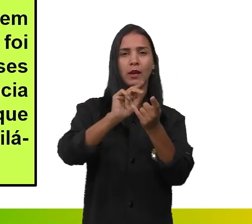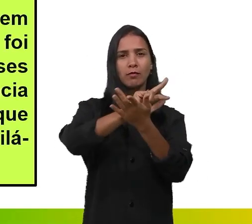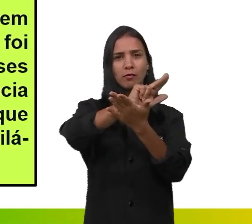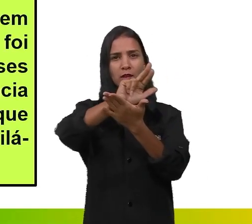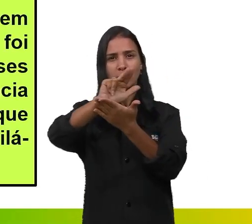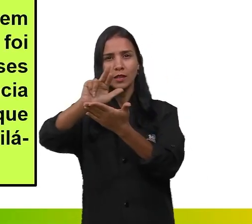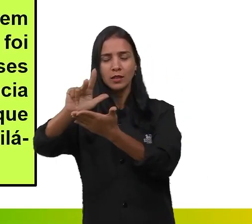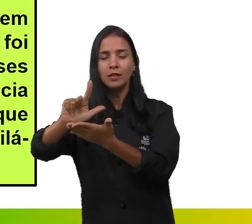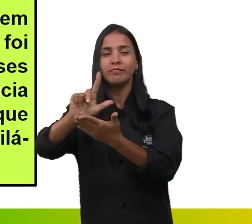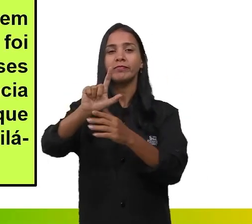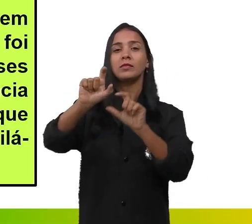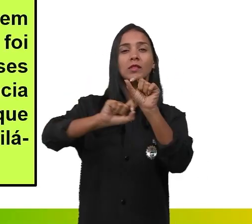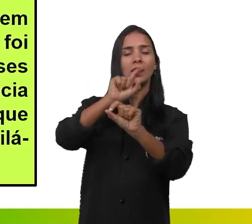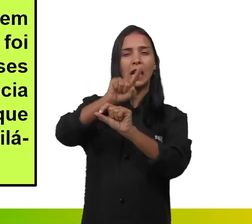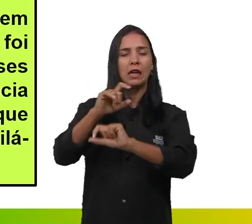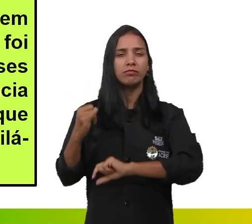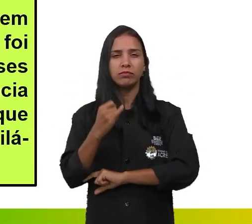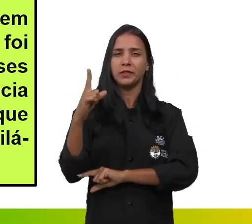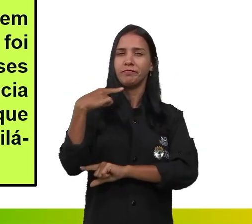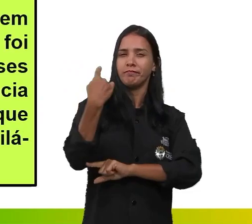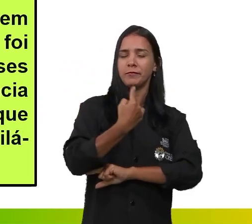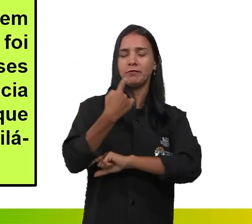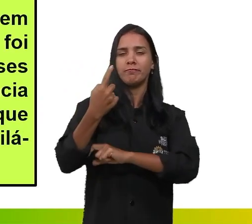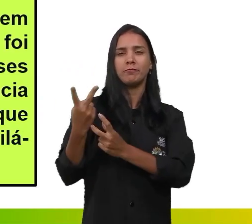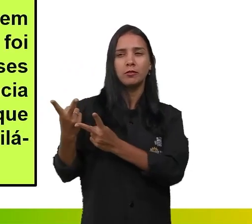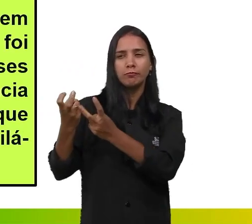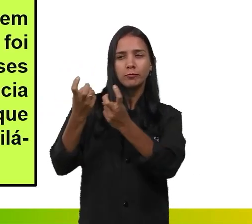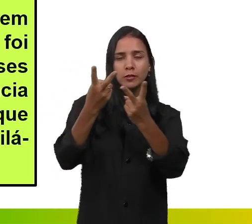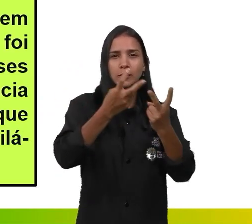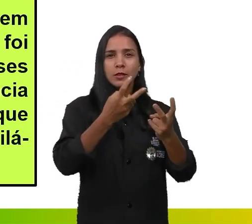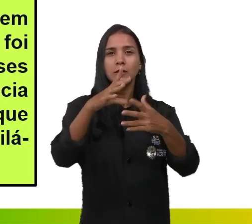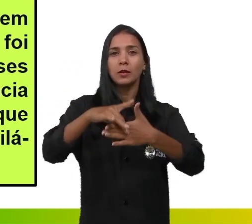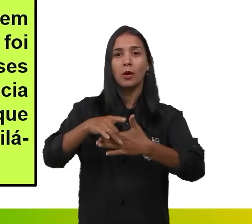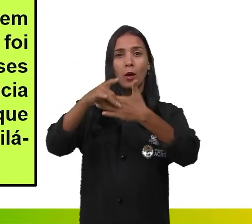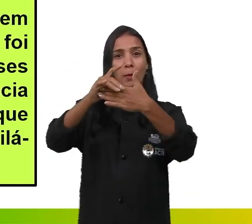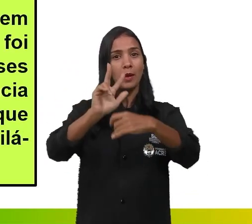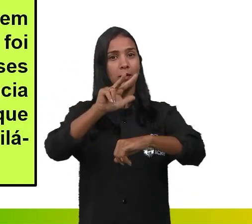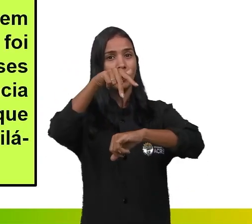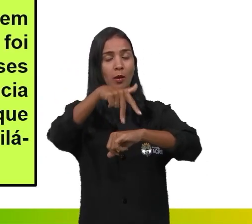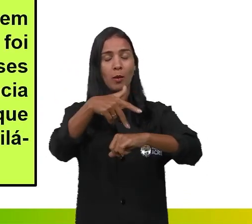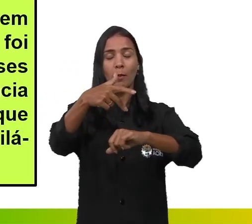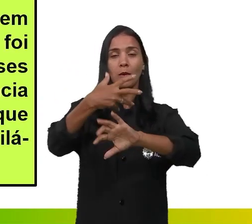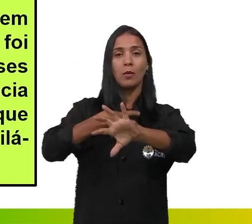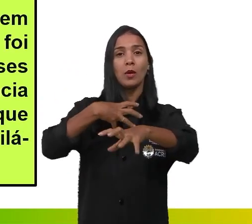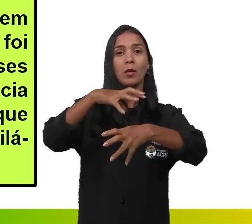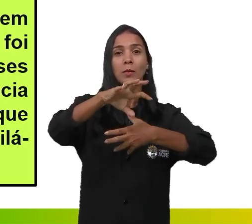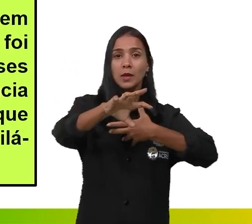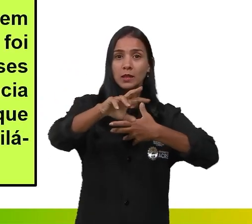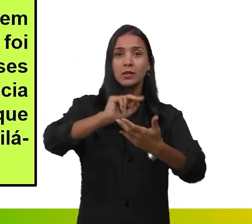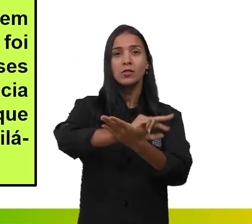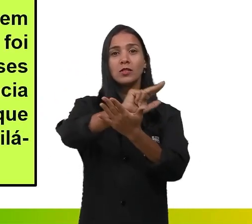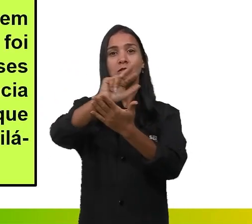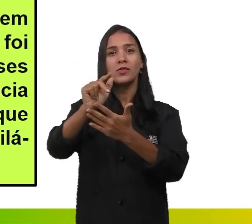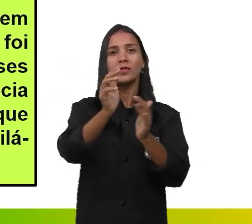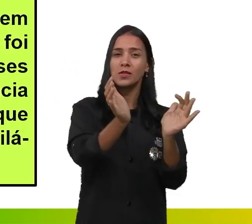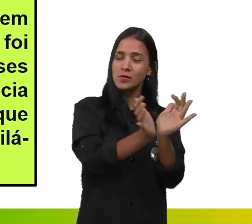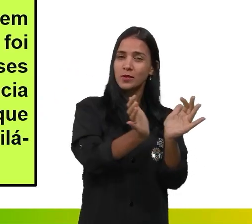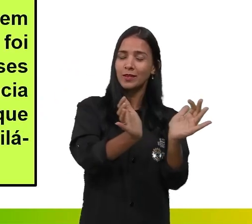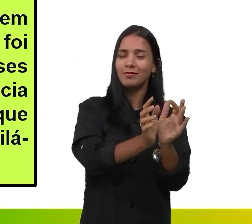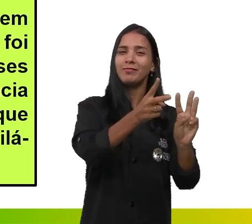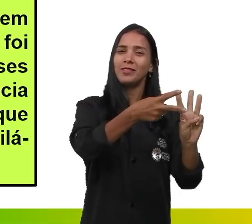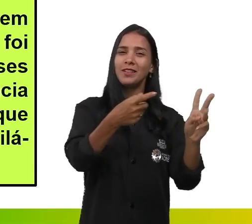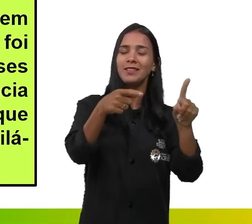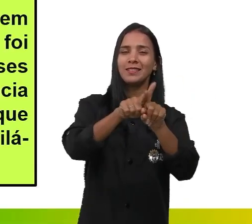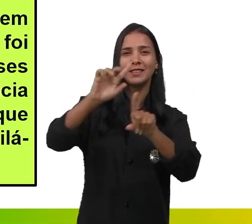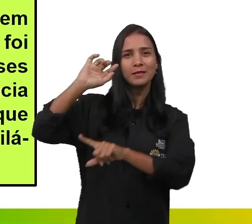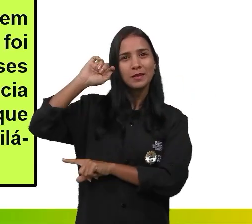para compreender o protagonismo político, social e cultural dos povos indígenas e